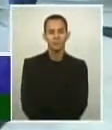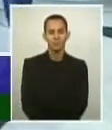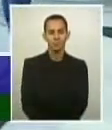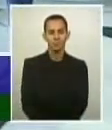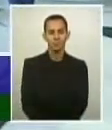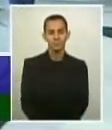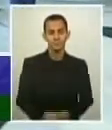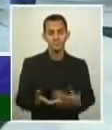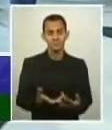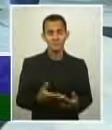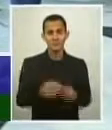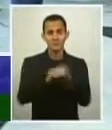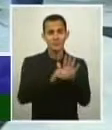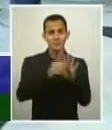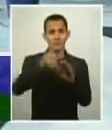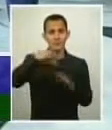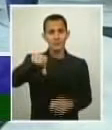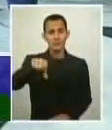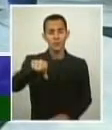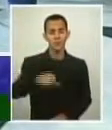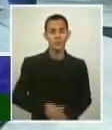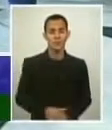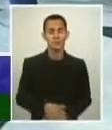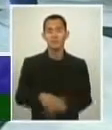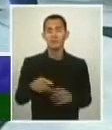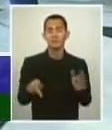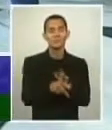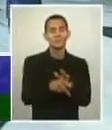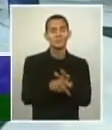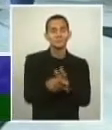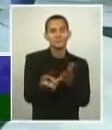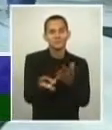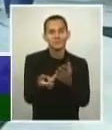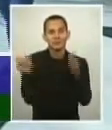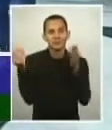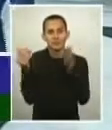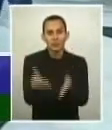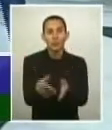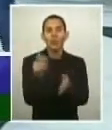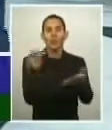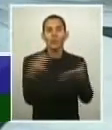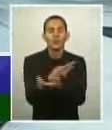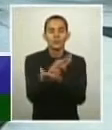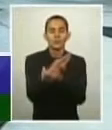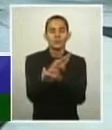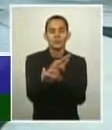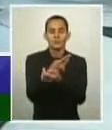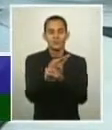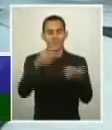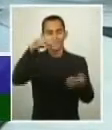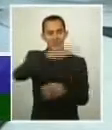Tá bom mas o século 19 corresponde a chegada na cena